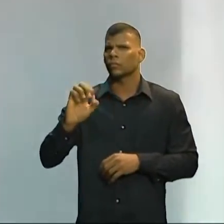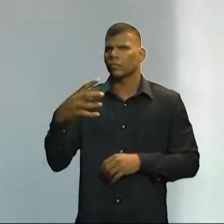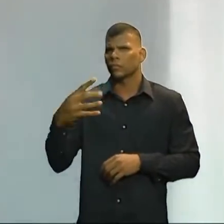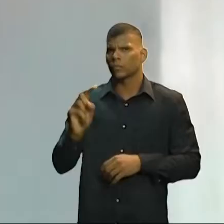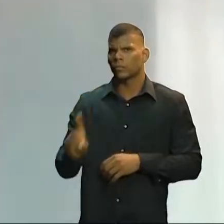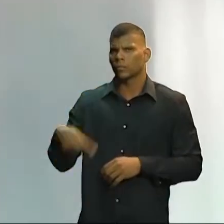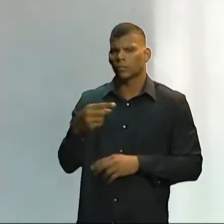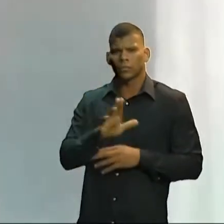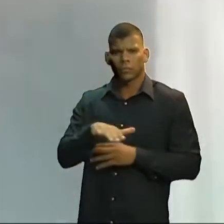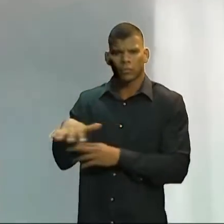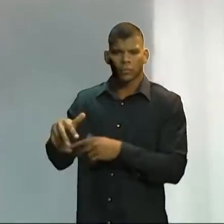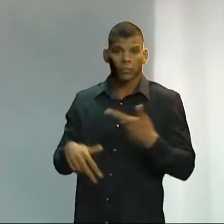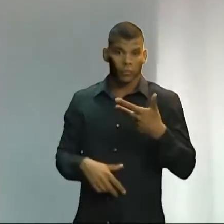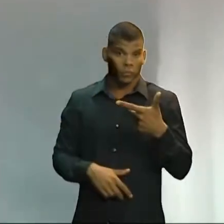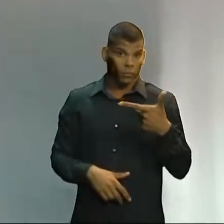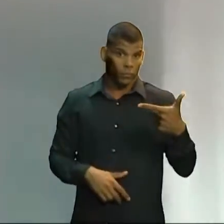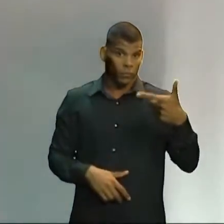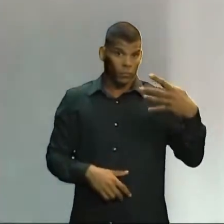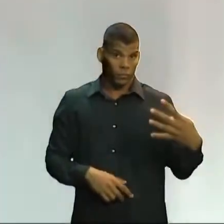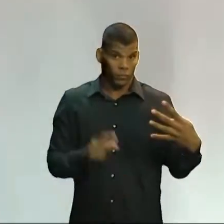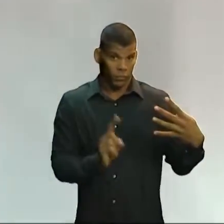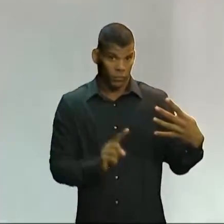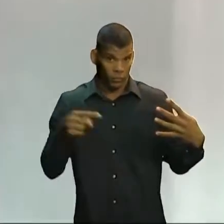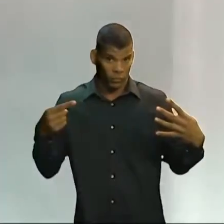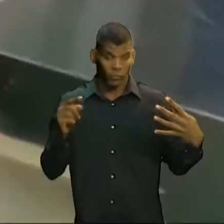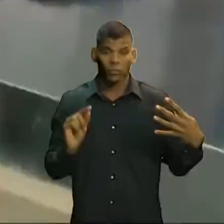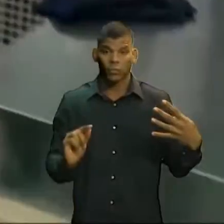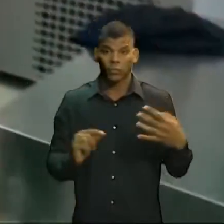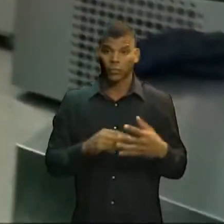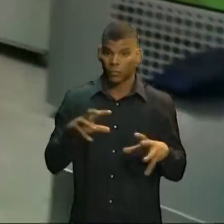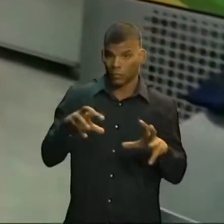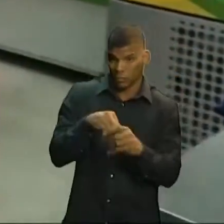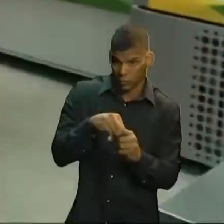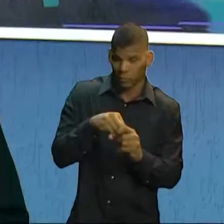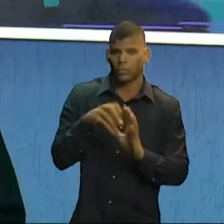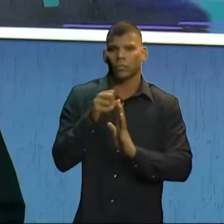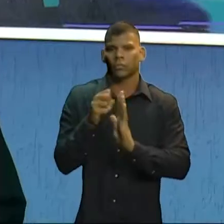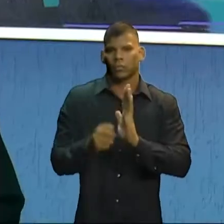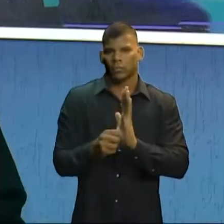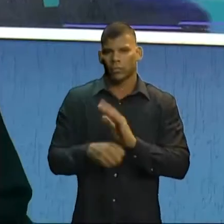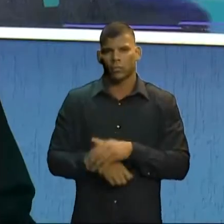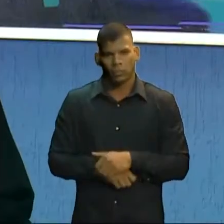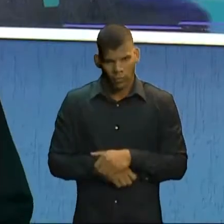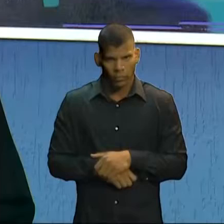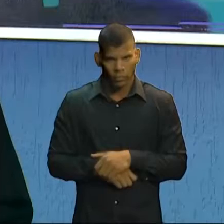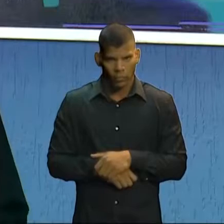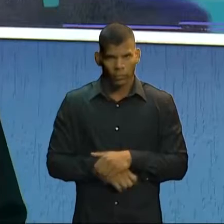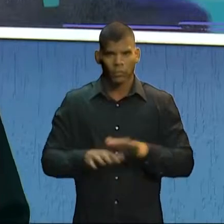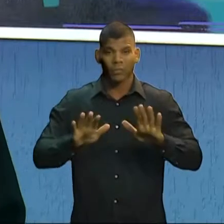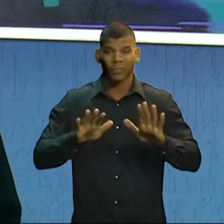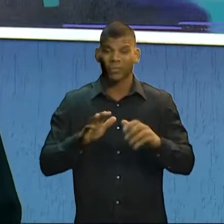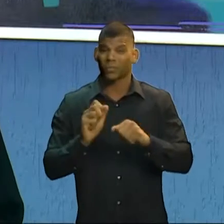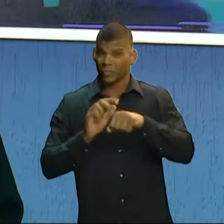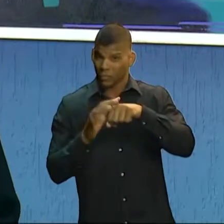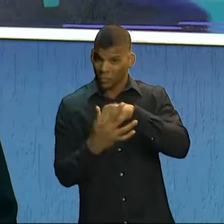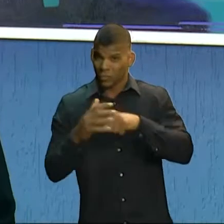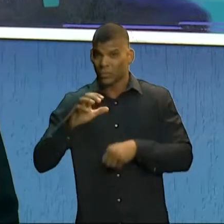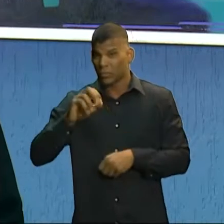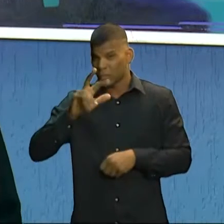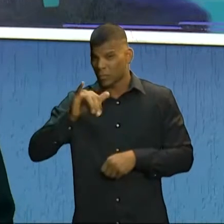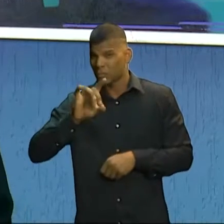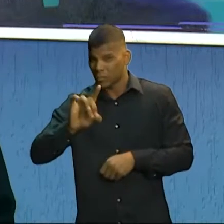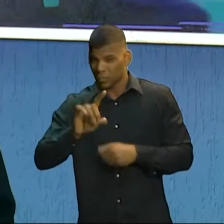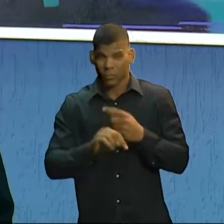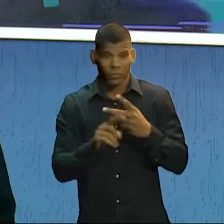metade, 324 mil, estão no sistema. E diante do aumento de casos de Covid e